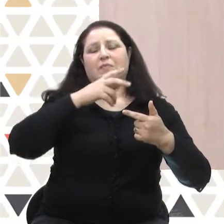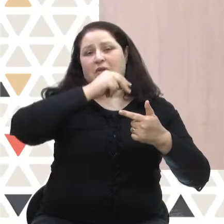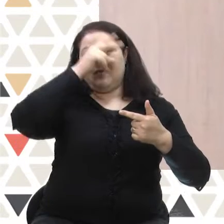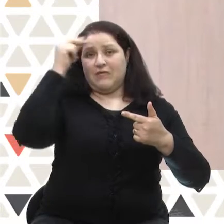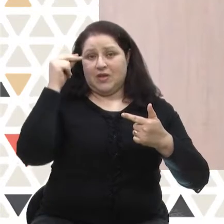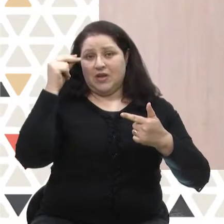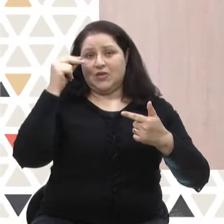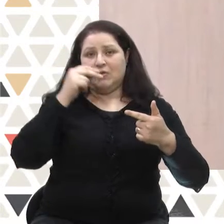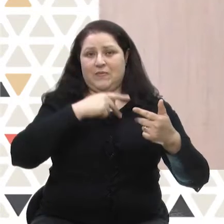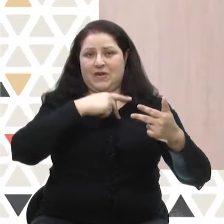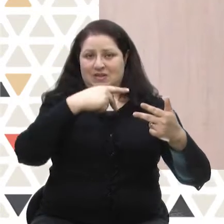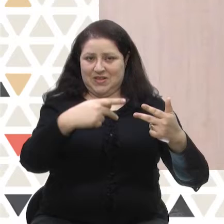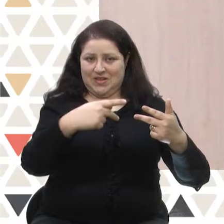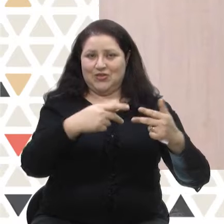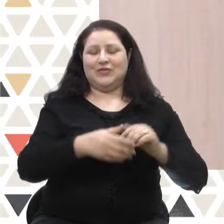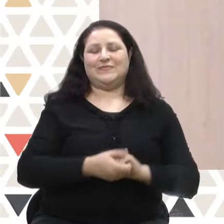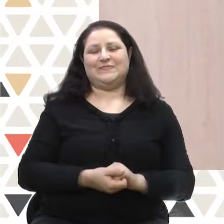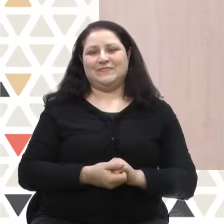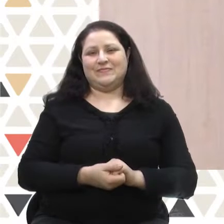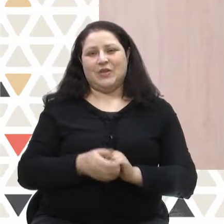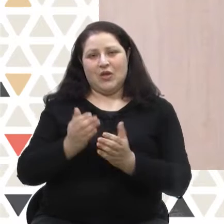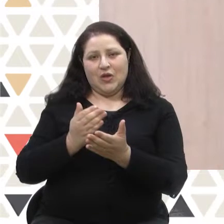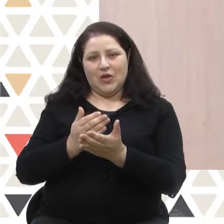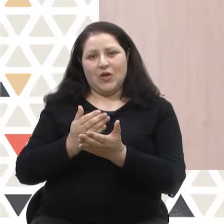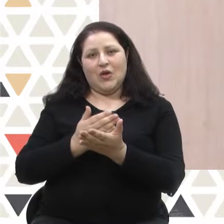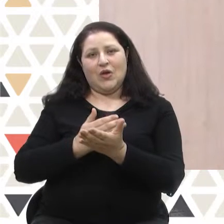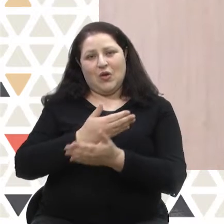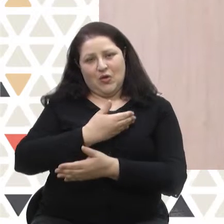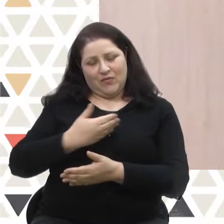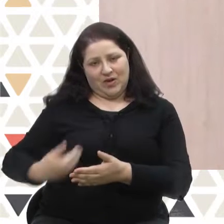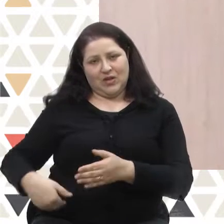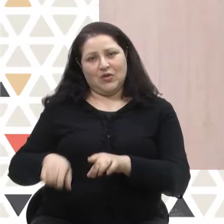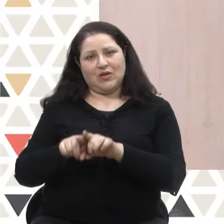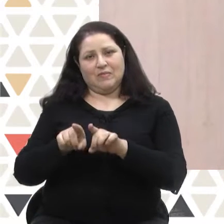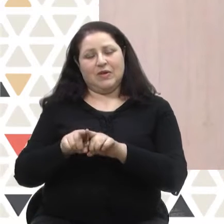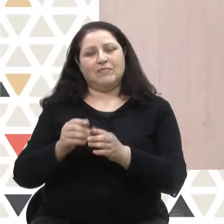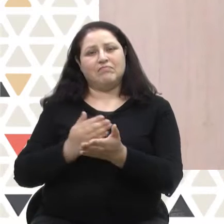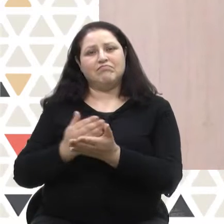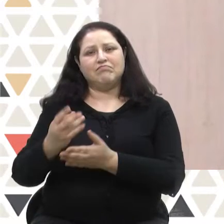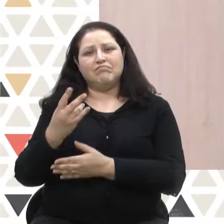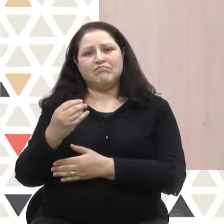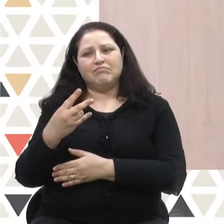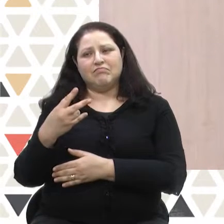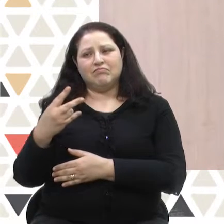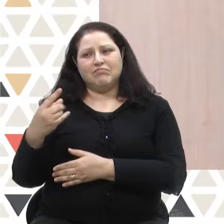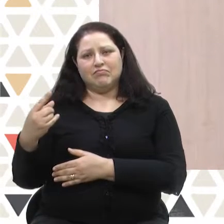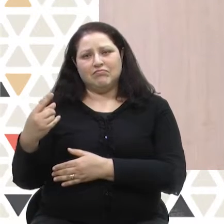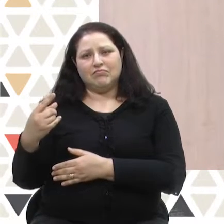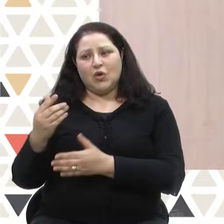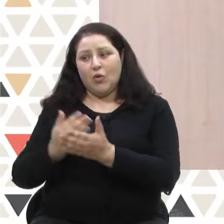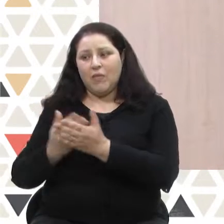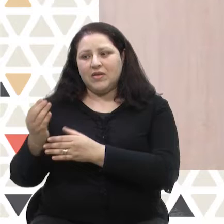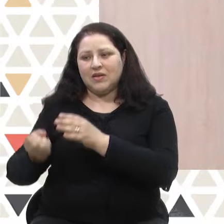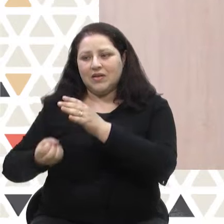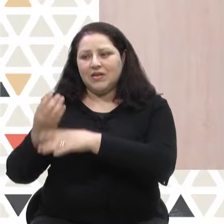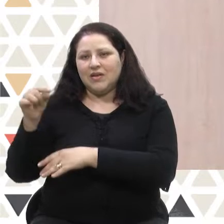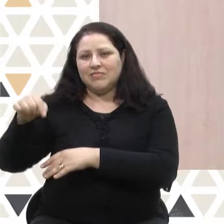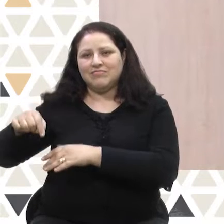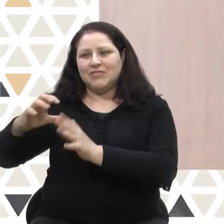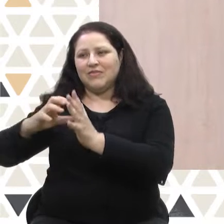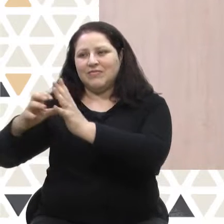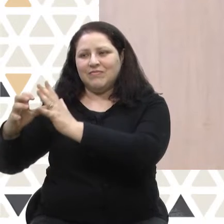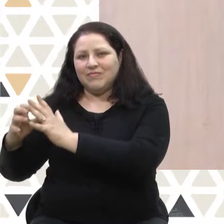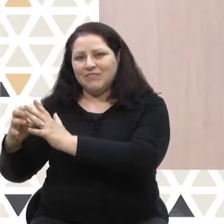e prefeito. Desde 2021, a partir da reforma eleitoral, foram instituídas as federações